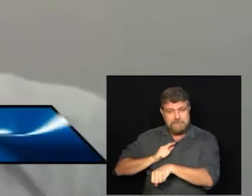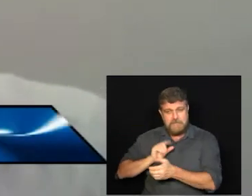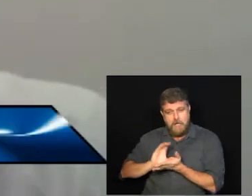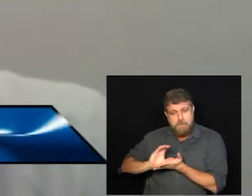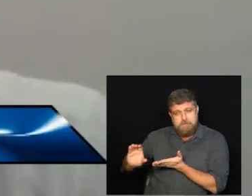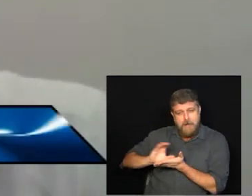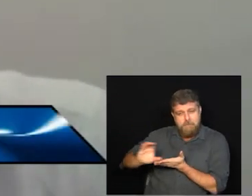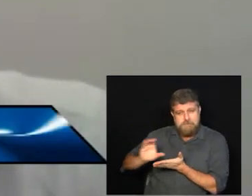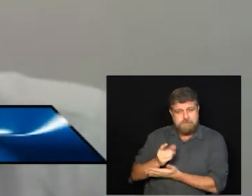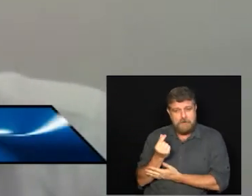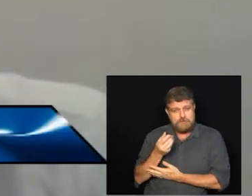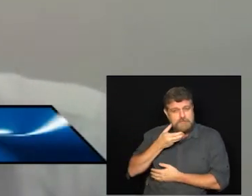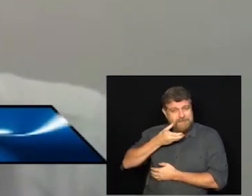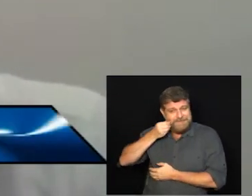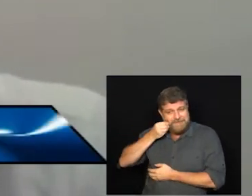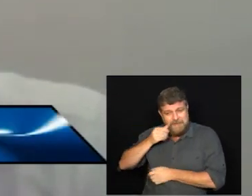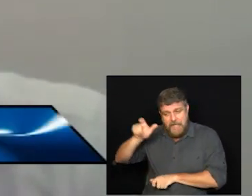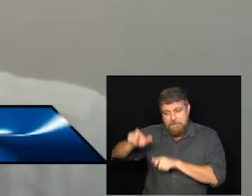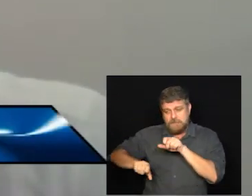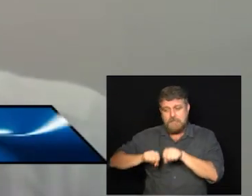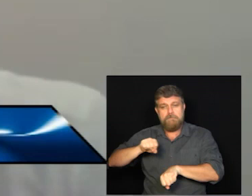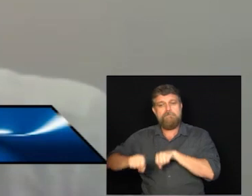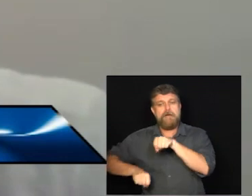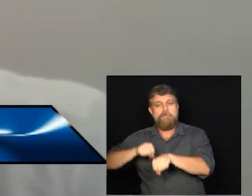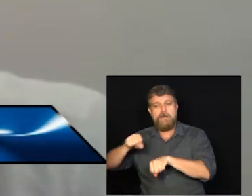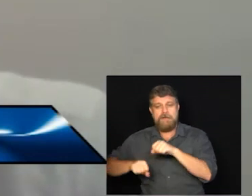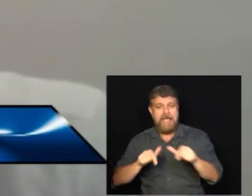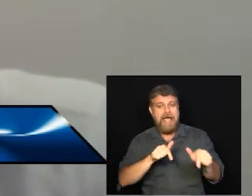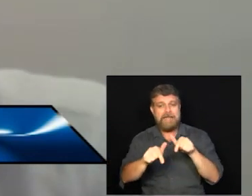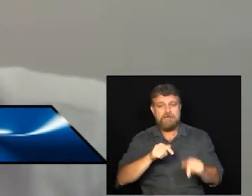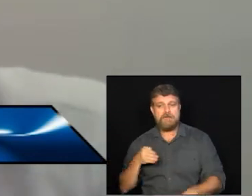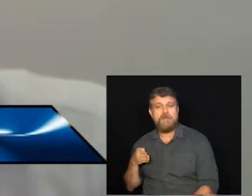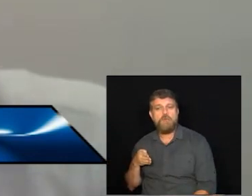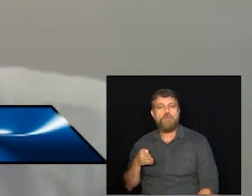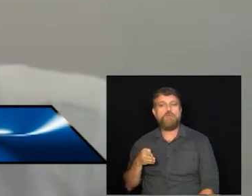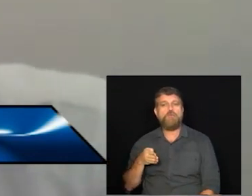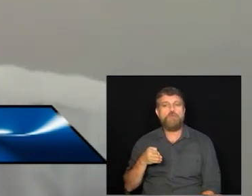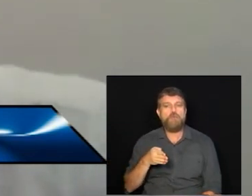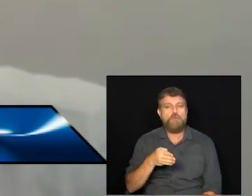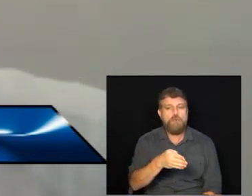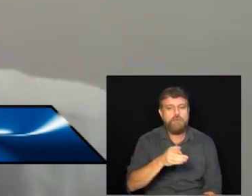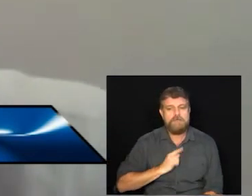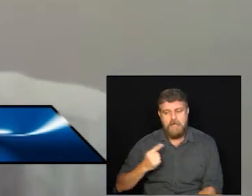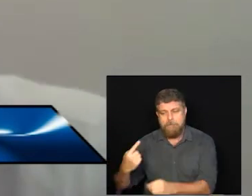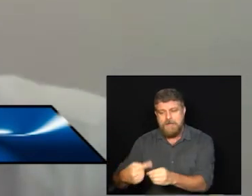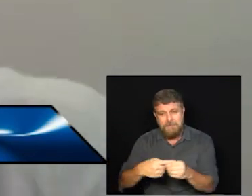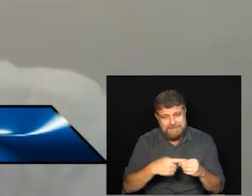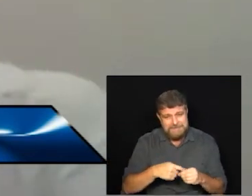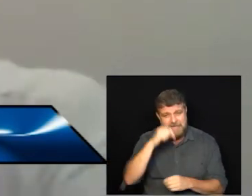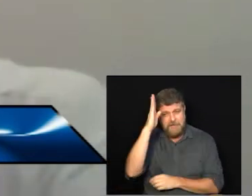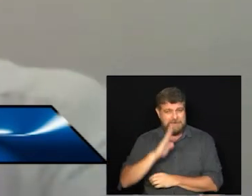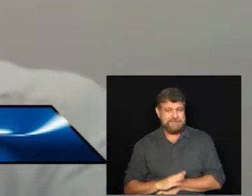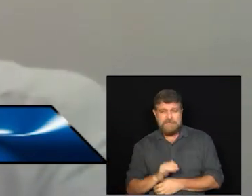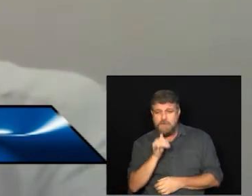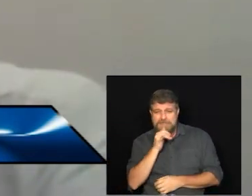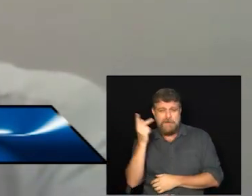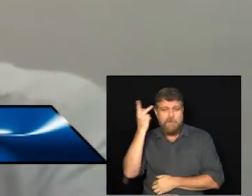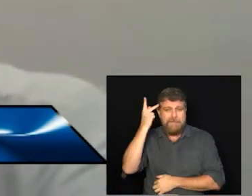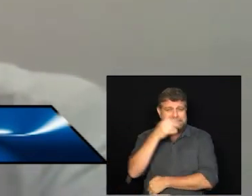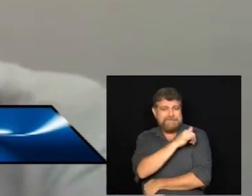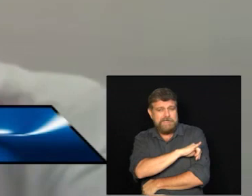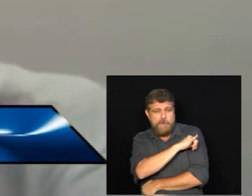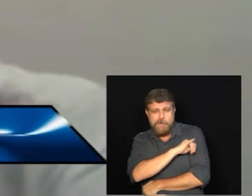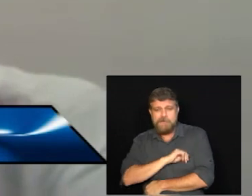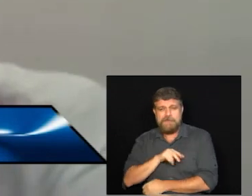subsídios financeiros para quem vai de bike ao trabalho. E algumas cidades também brasileiras, como São Paulo, Rio de